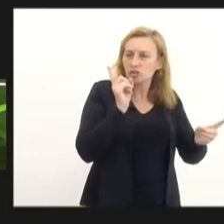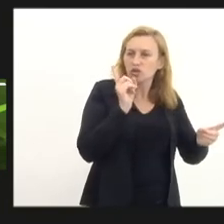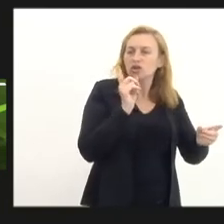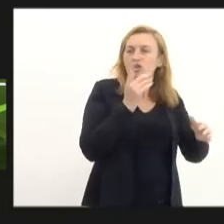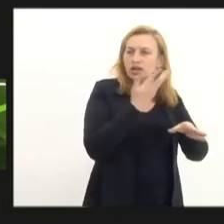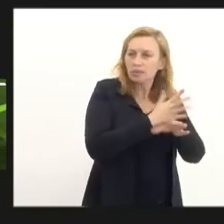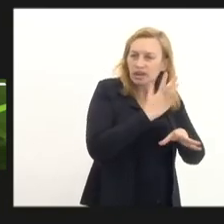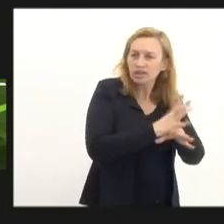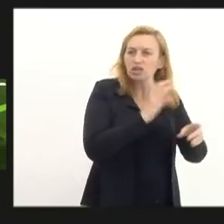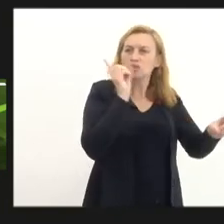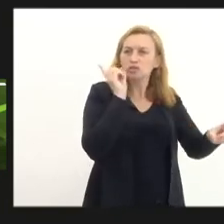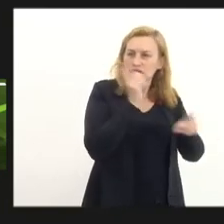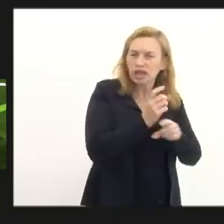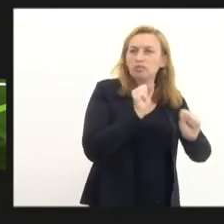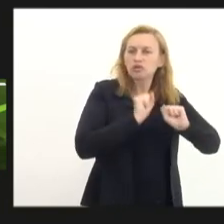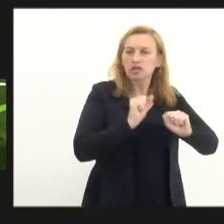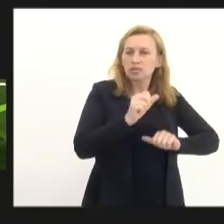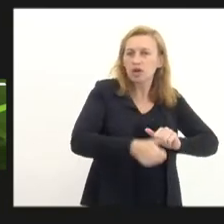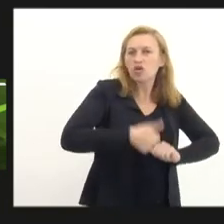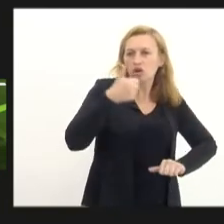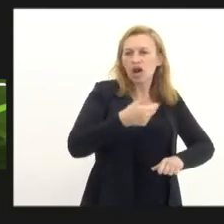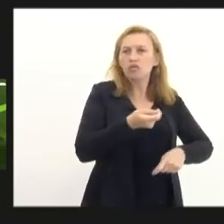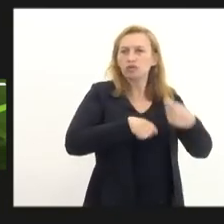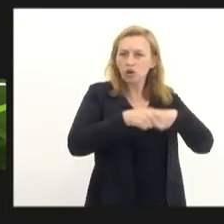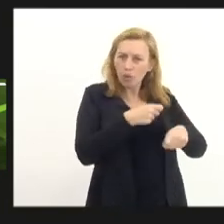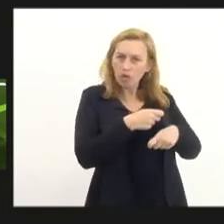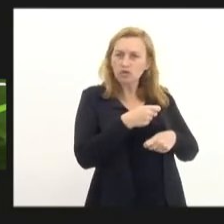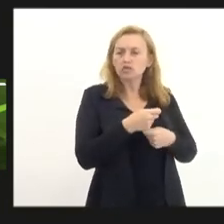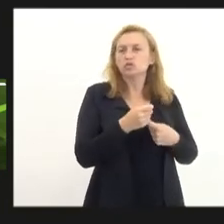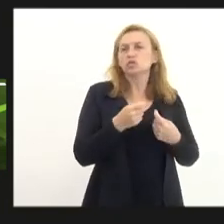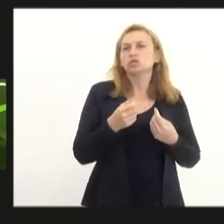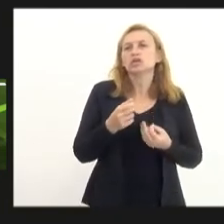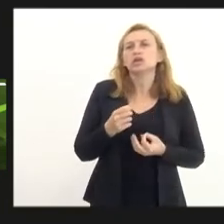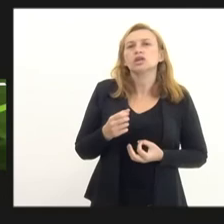de negócios, inclusive